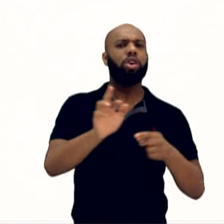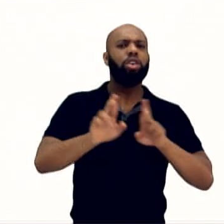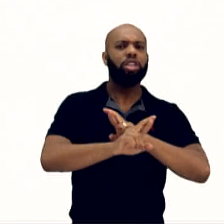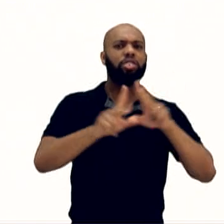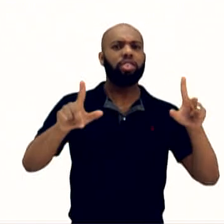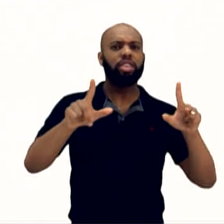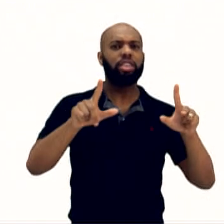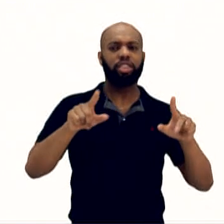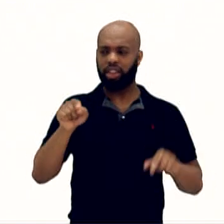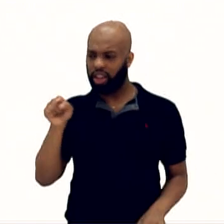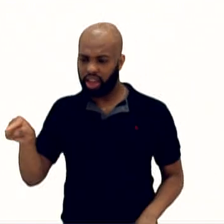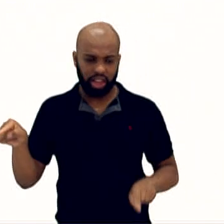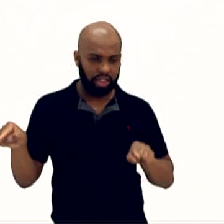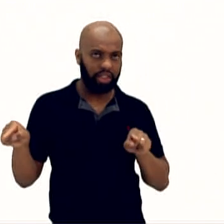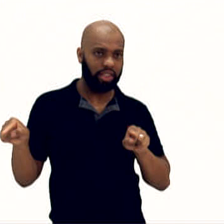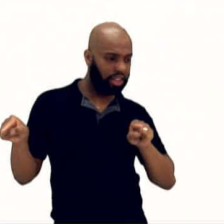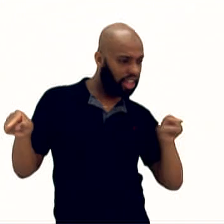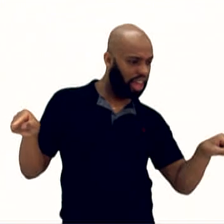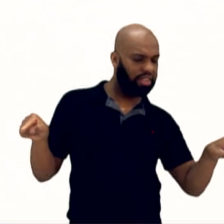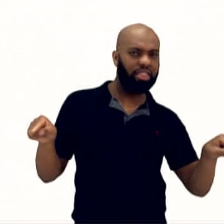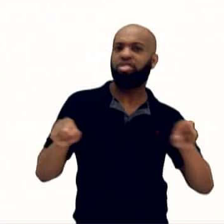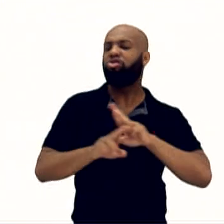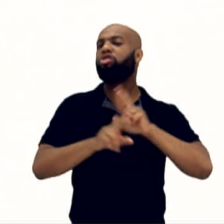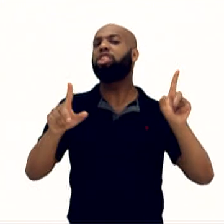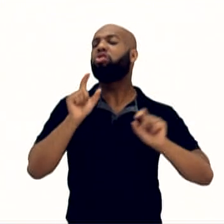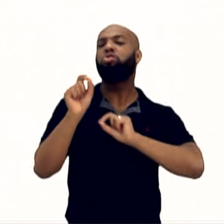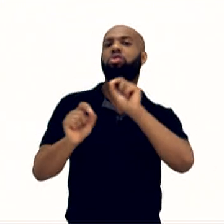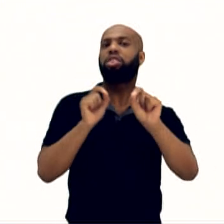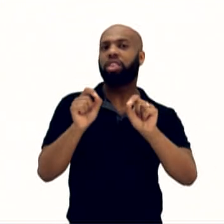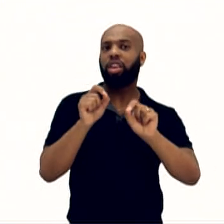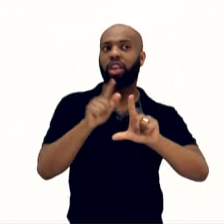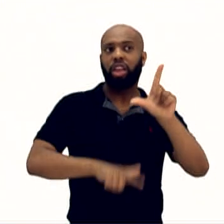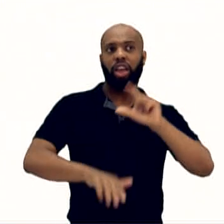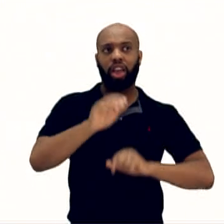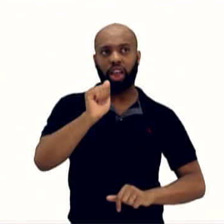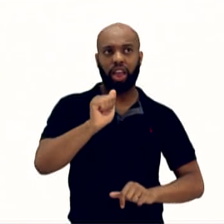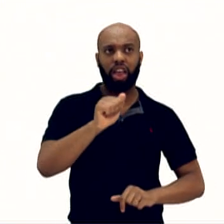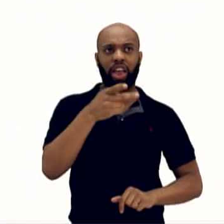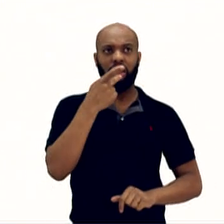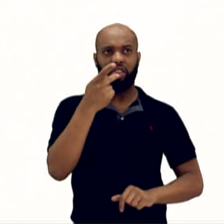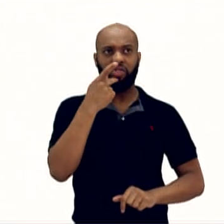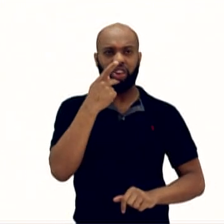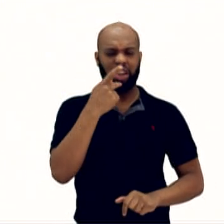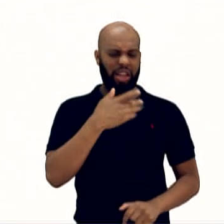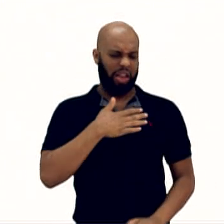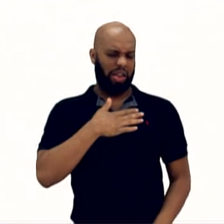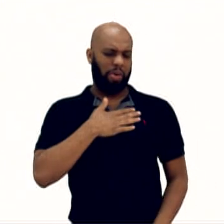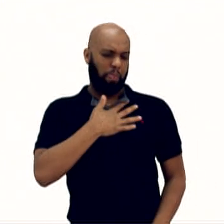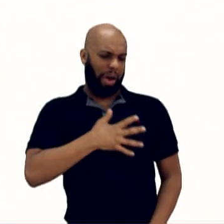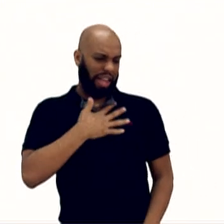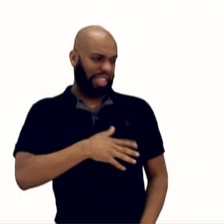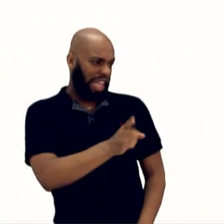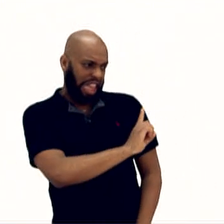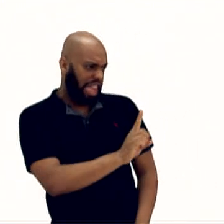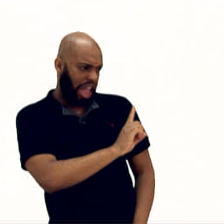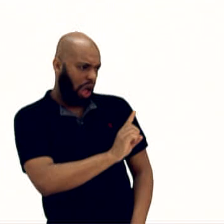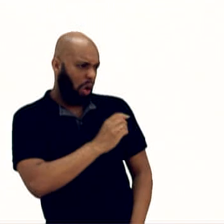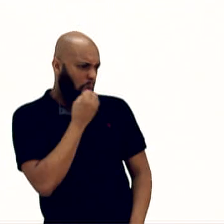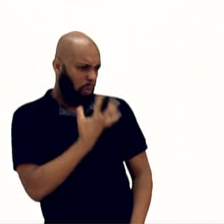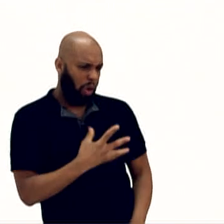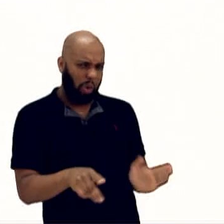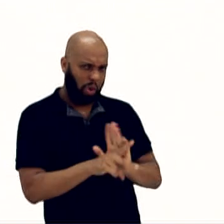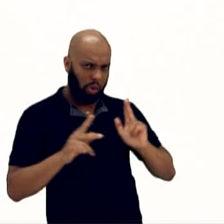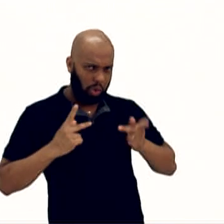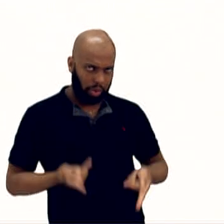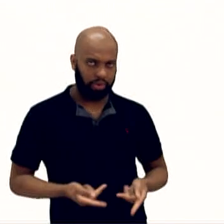do estoicismo em relação ao epicurismo? Tá? Letra A negação do prazer como sumo bem do ser humano.